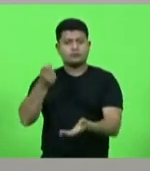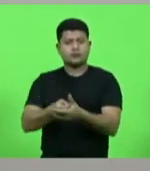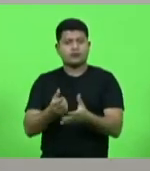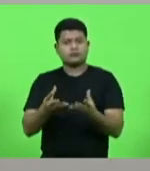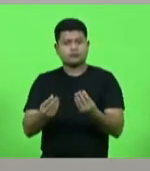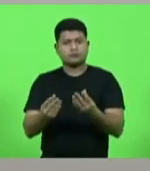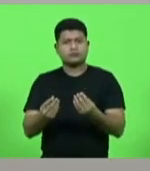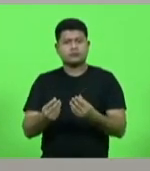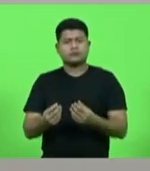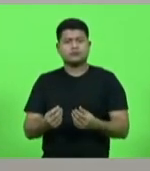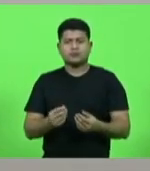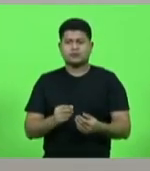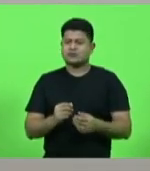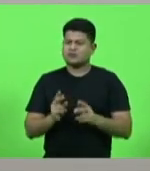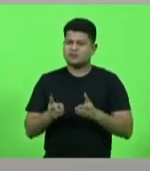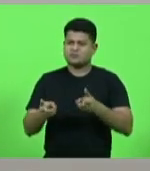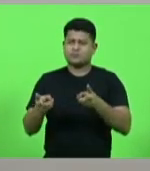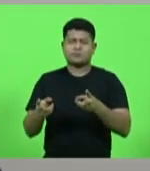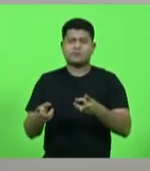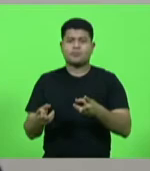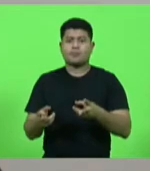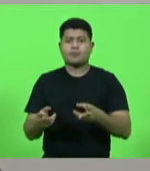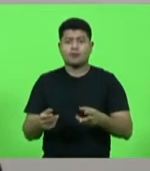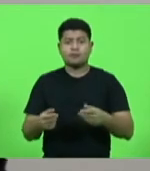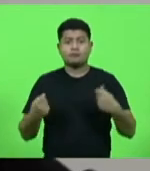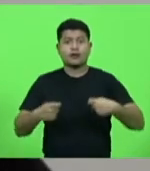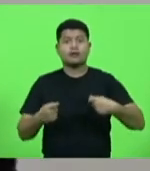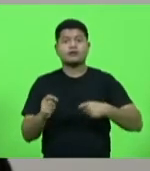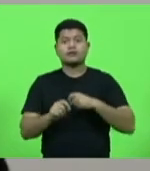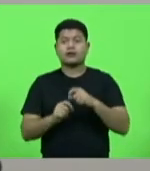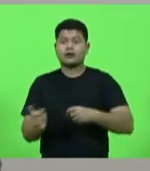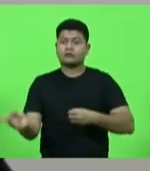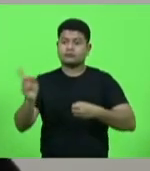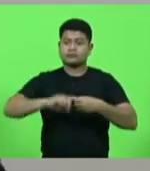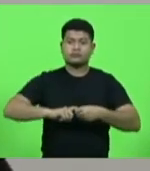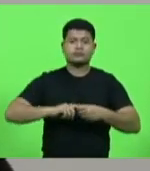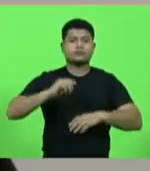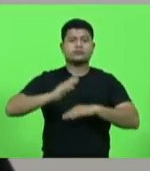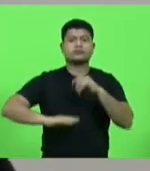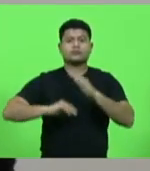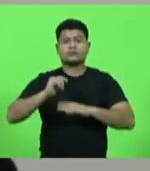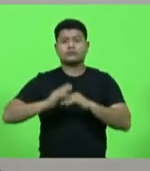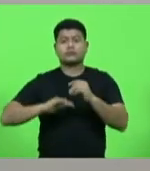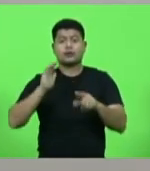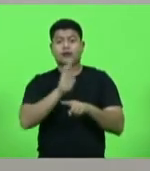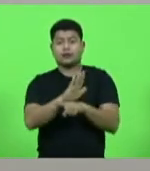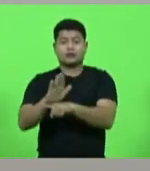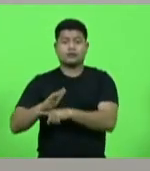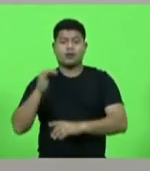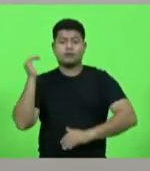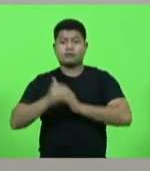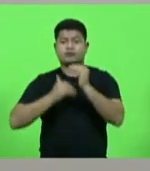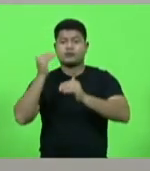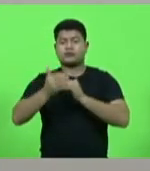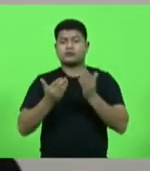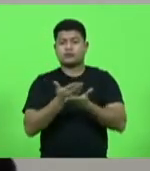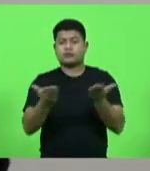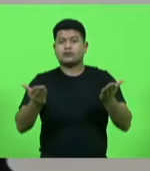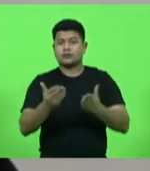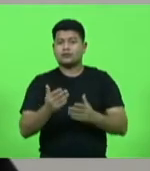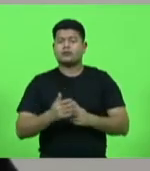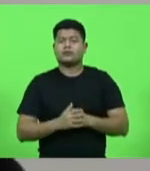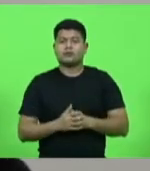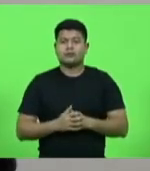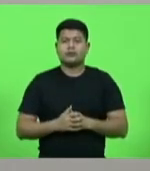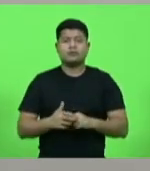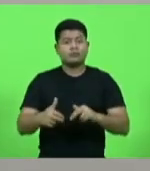contribui. É preciso que ele volte em ações para o bem da nossa população. Por isso que